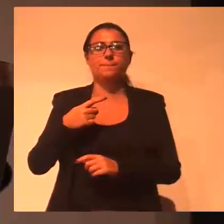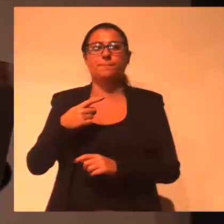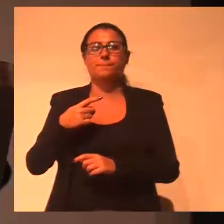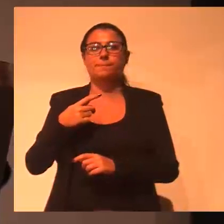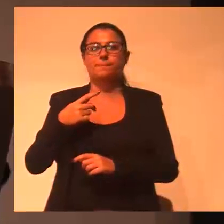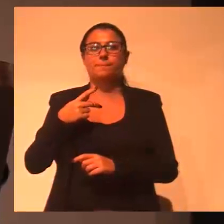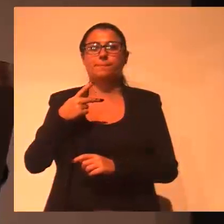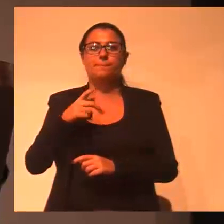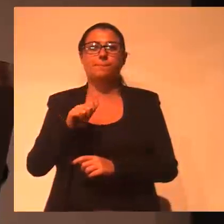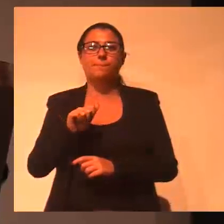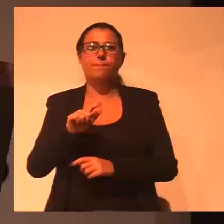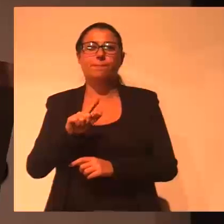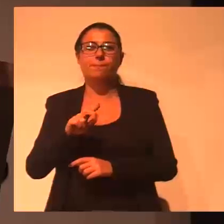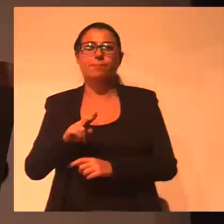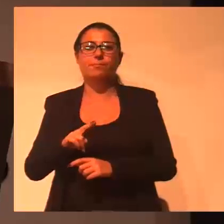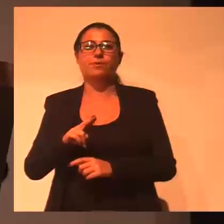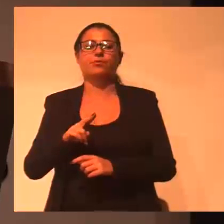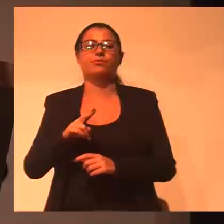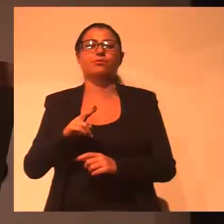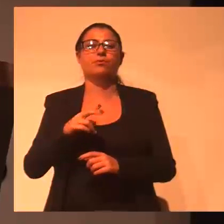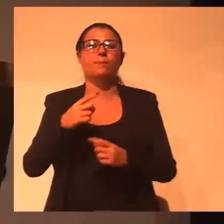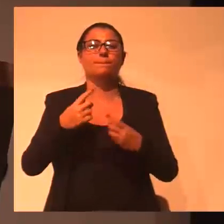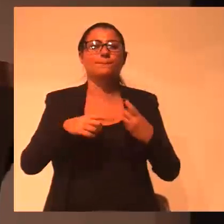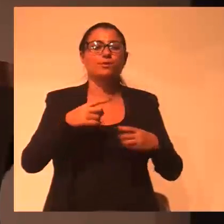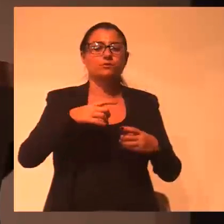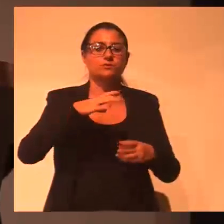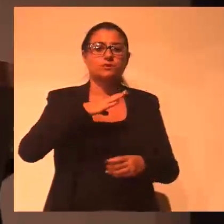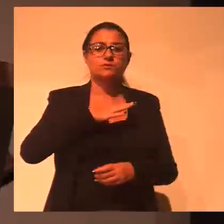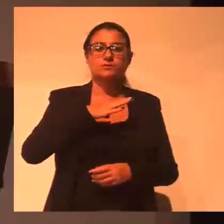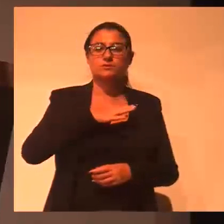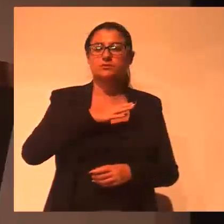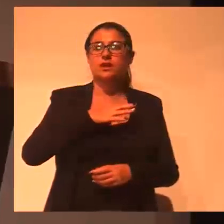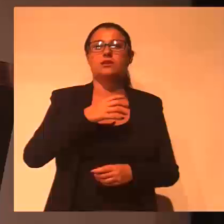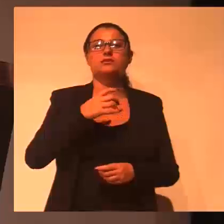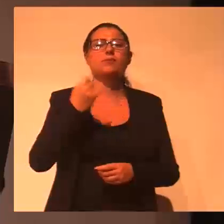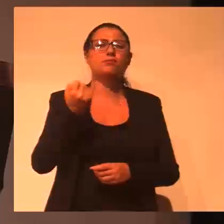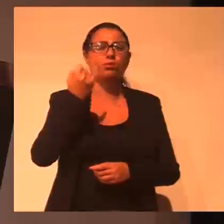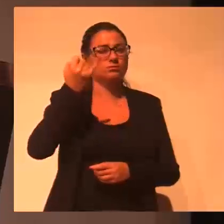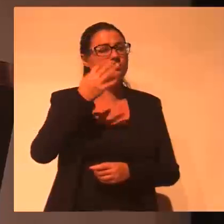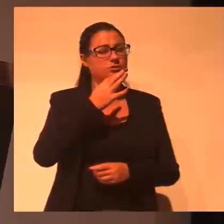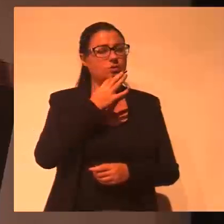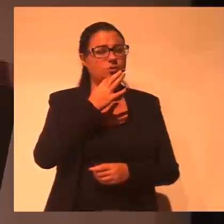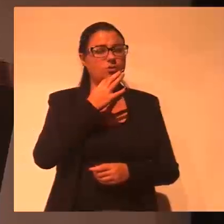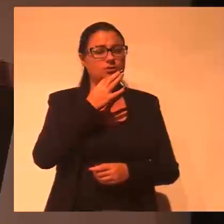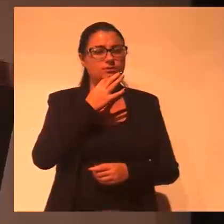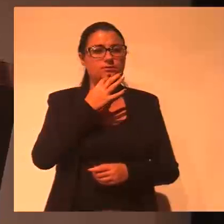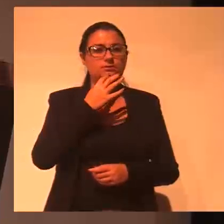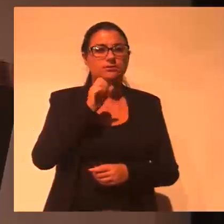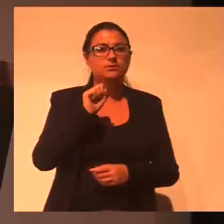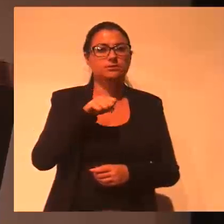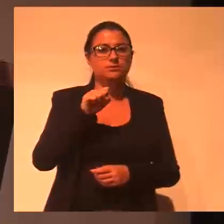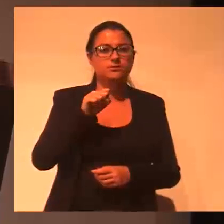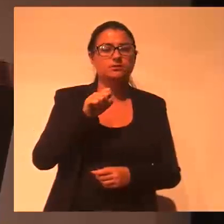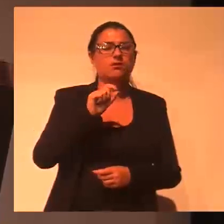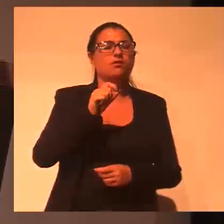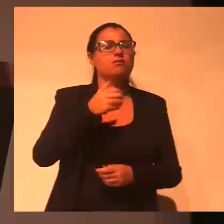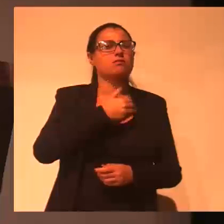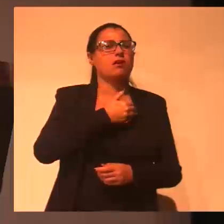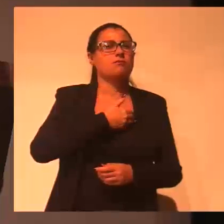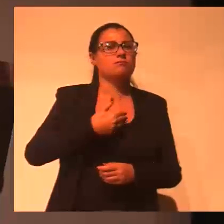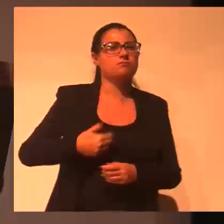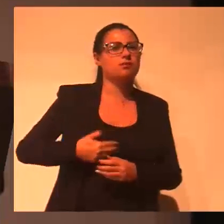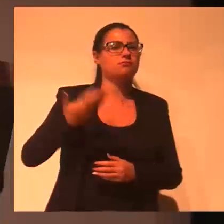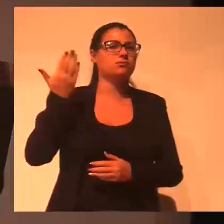parte política da cidade, para não ficar totalmente isento da cultura da cidade, de quem foi prefeito, de quem não foi, de